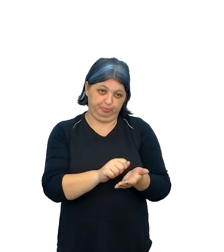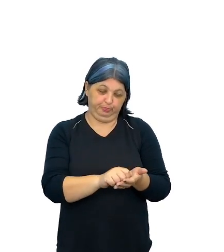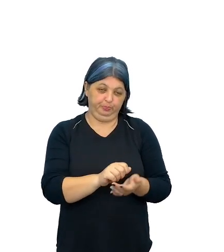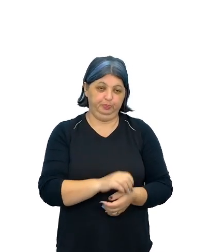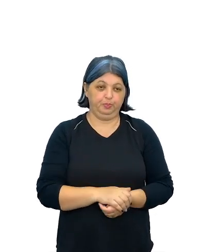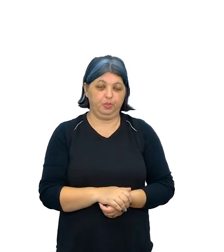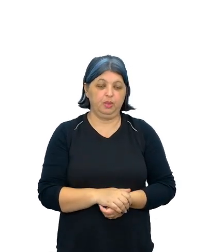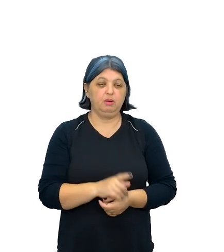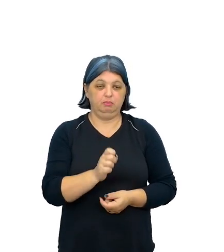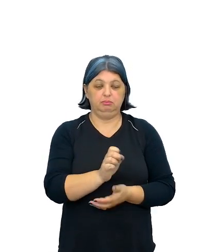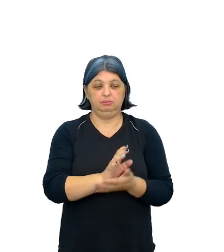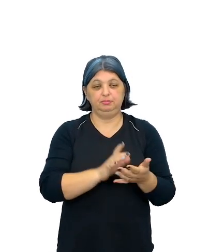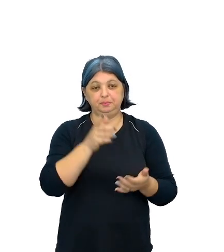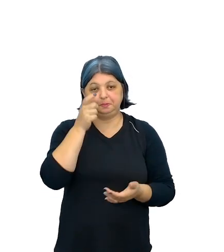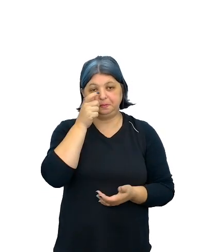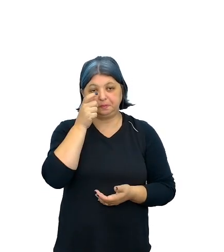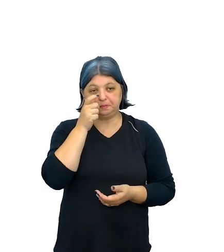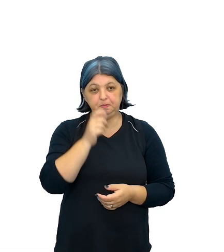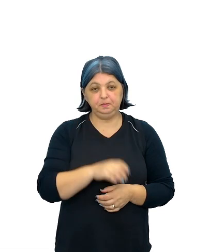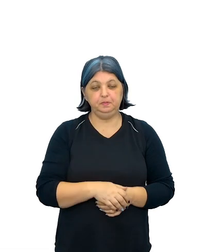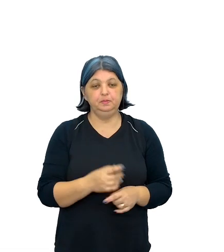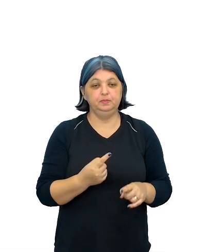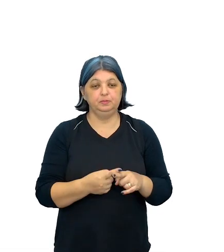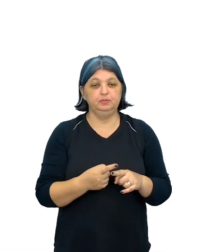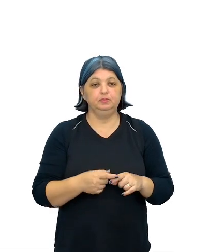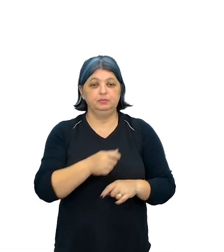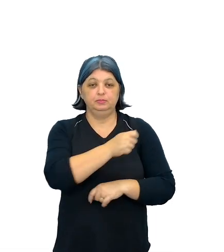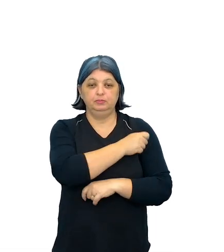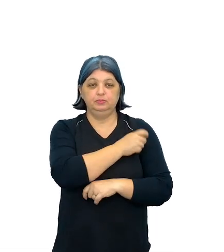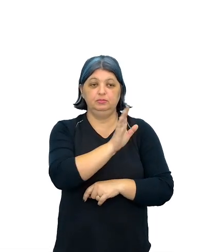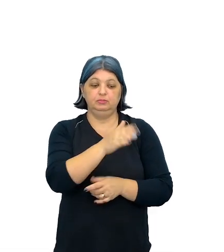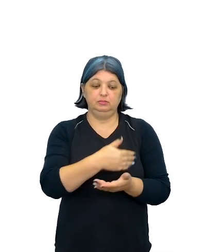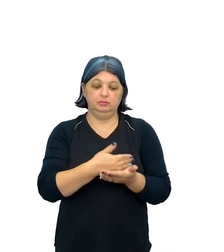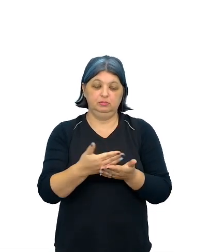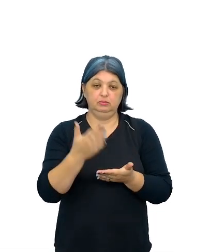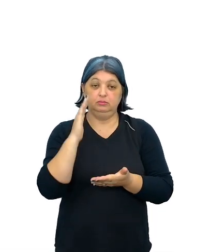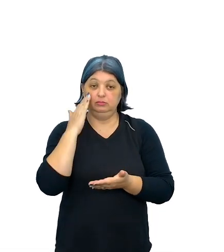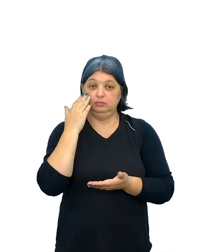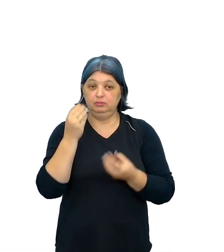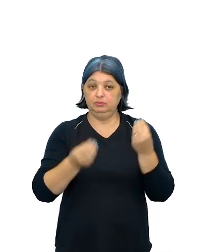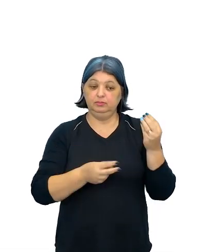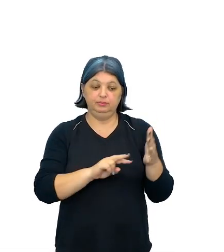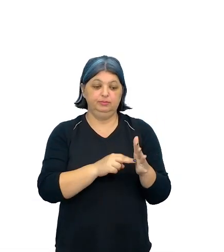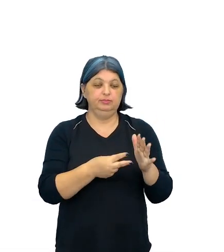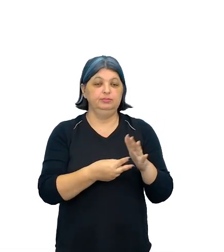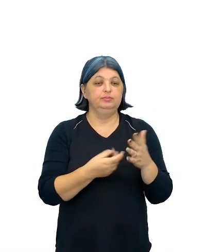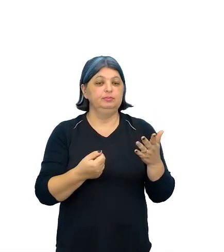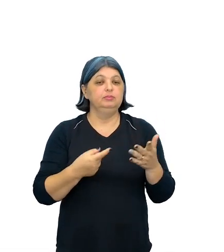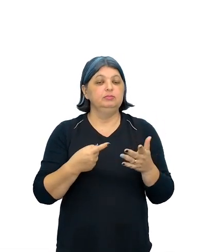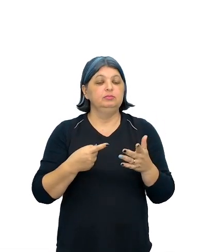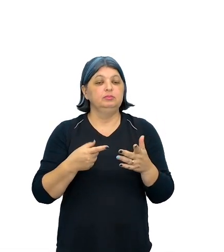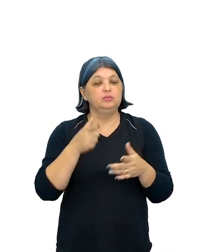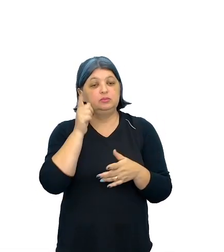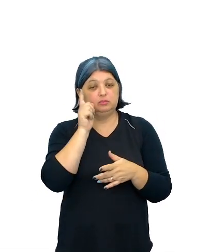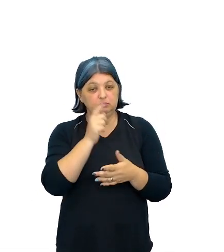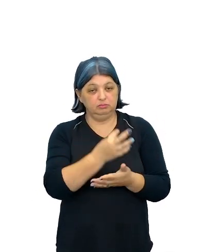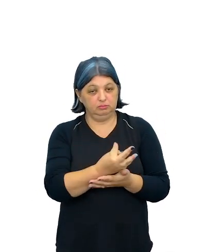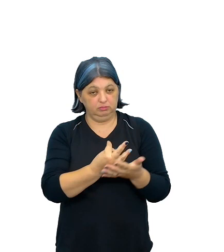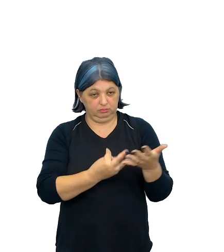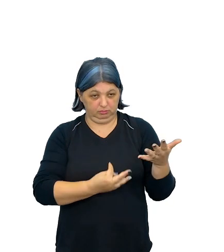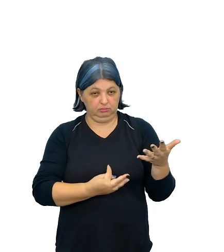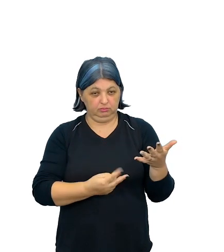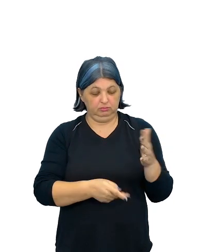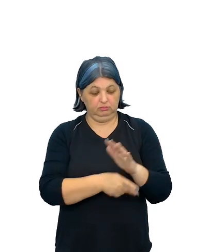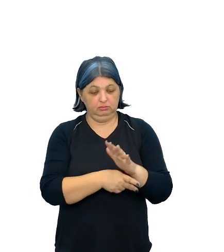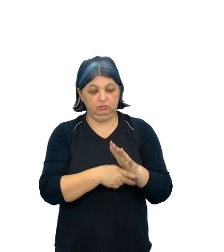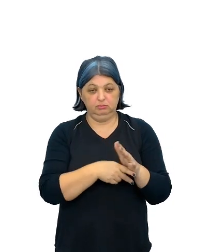uma atividade muito interessante porque os estudantes já começam a compreender que para que se promova um texto como um